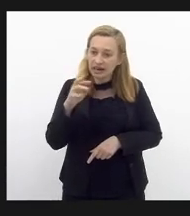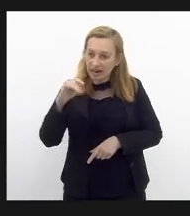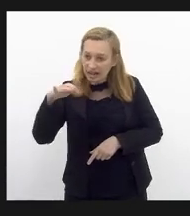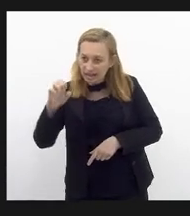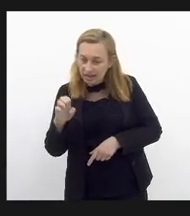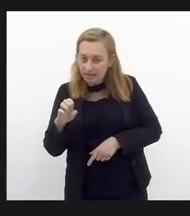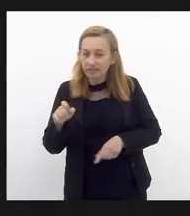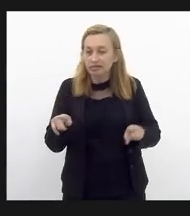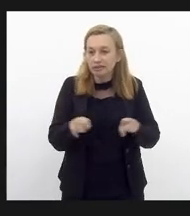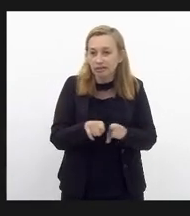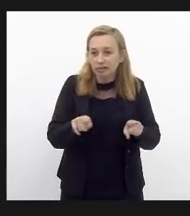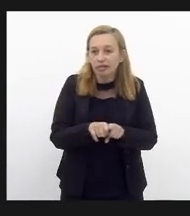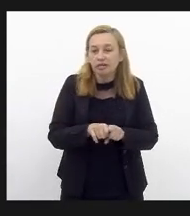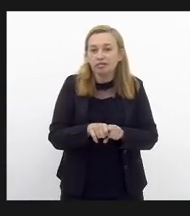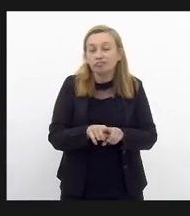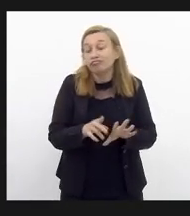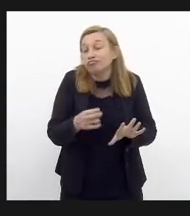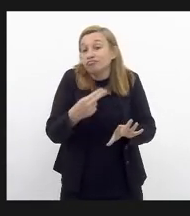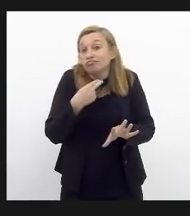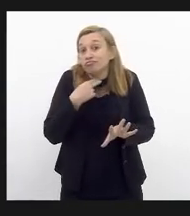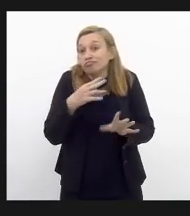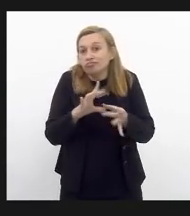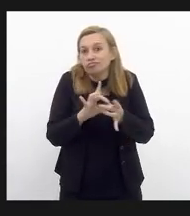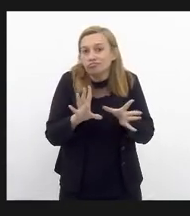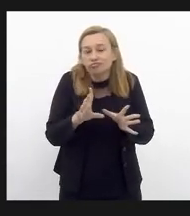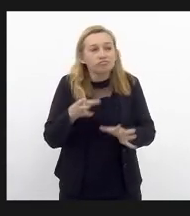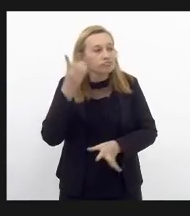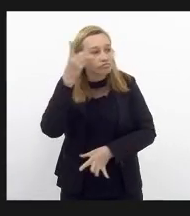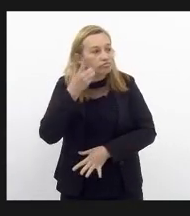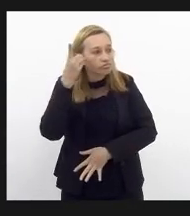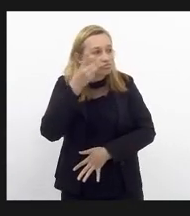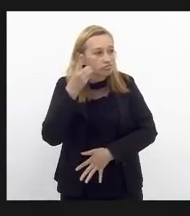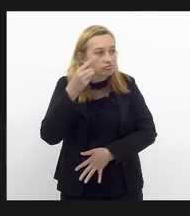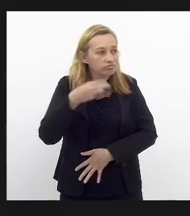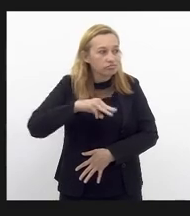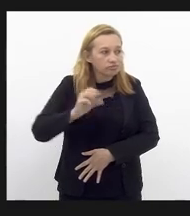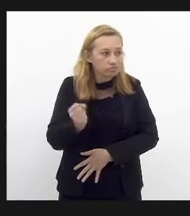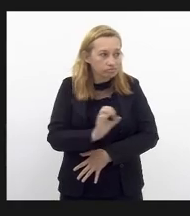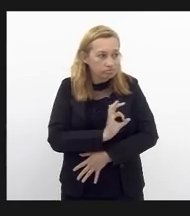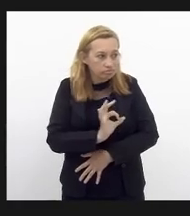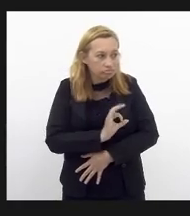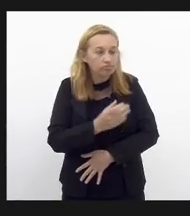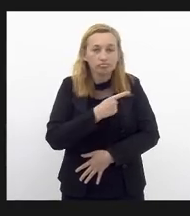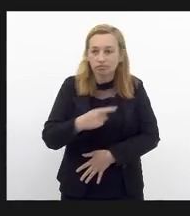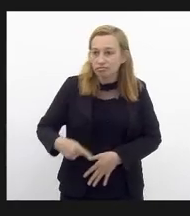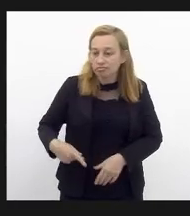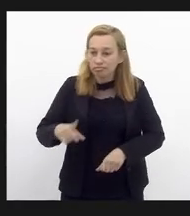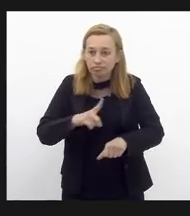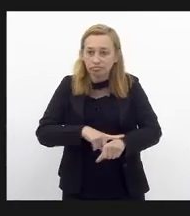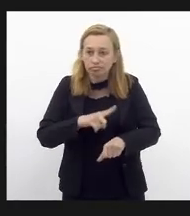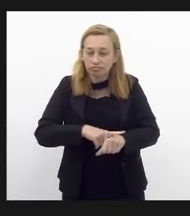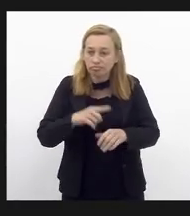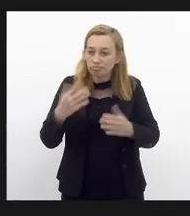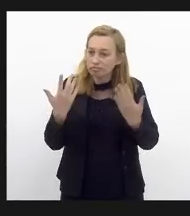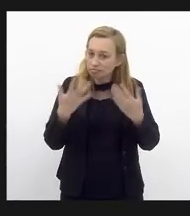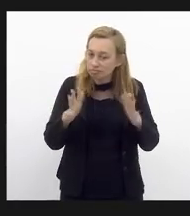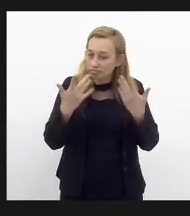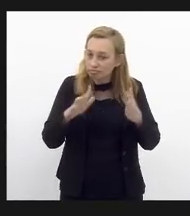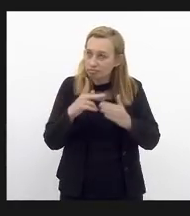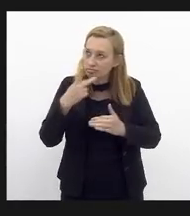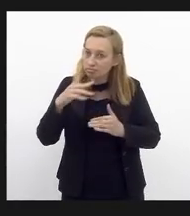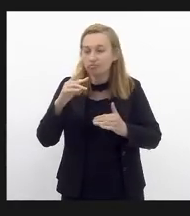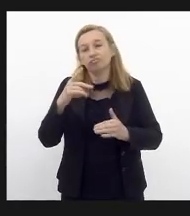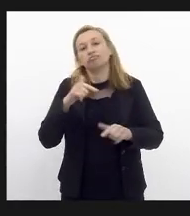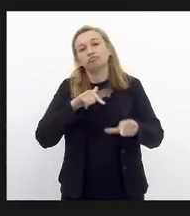nessa causa, mas eu não podia deixar, deputada Marta Rocha, presidente, nesse momento, de enaltecer o trabalho que Vossa Excelência